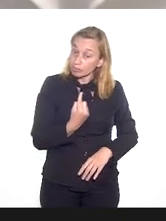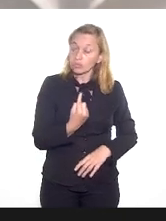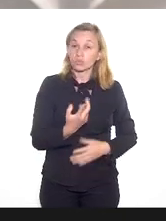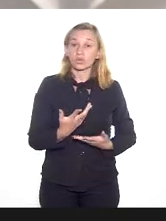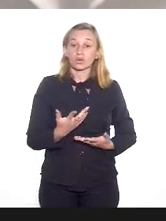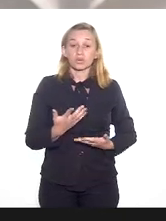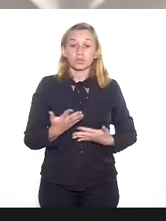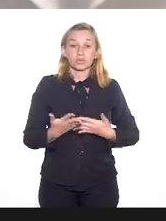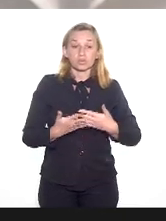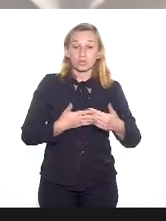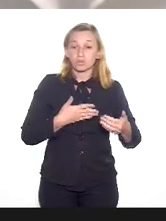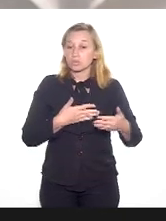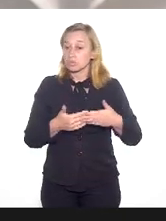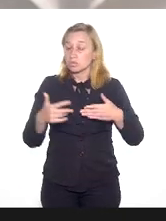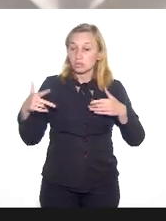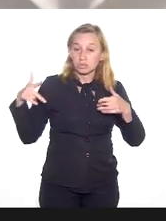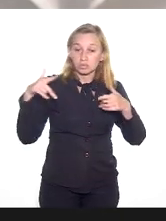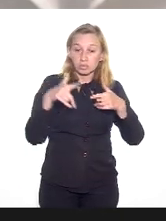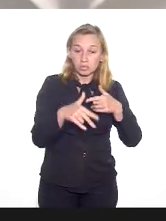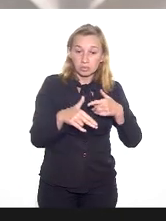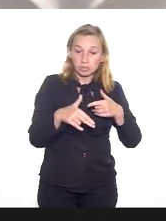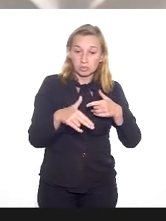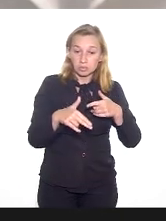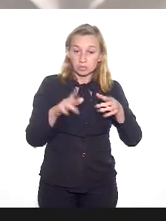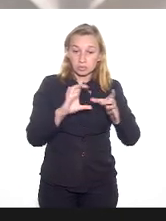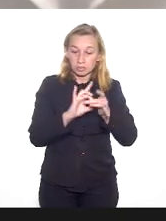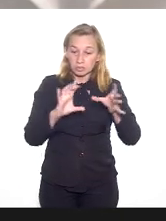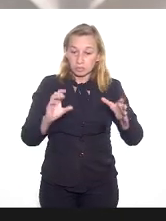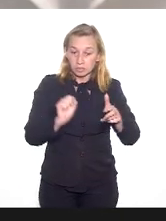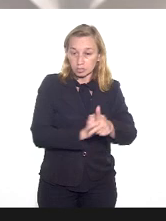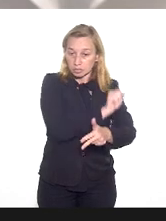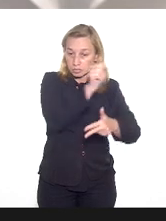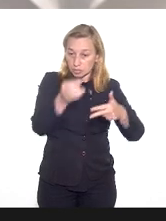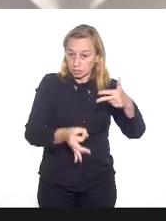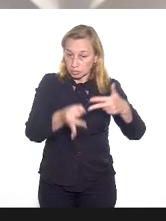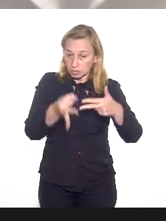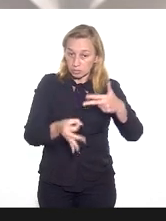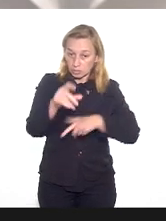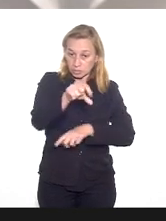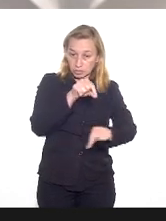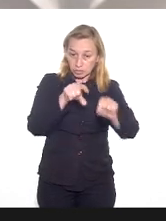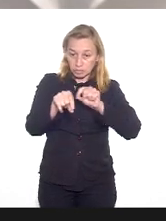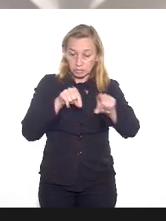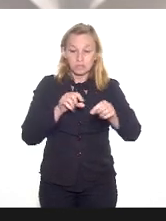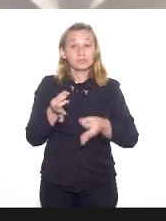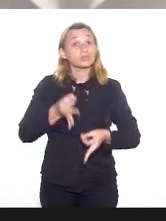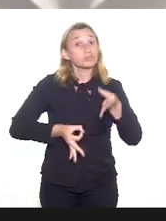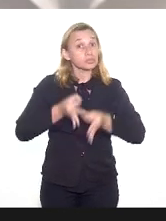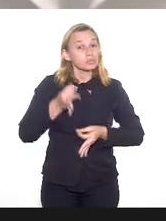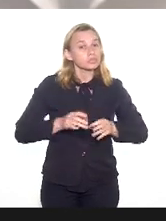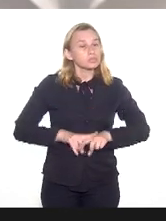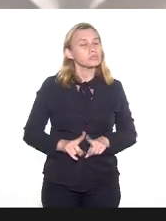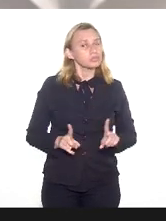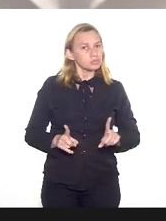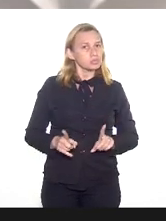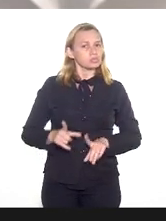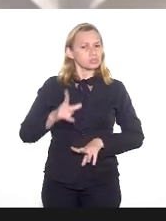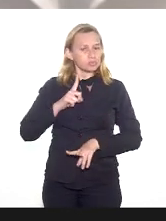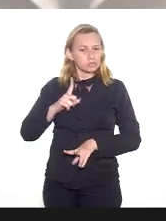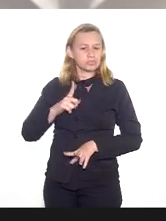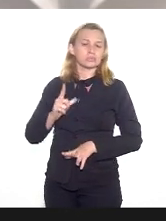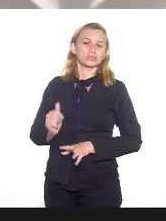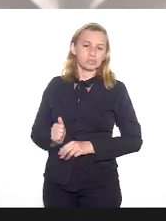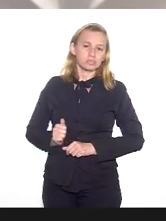qualquer interferência na autonomia dos poderes e das decisões jurídicas, mas que nós estivéssemos, de